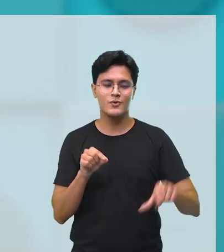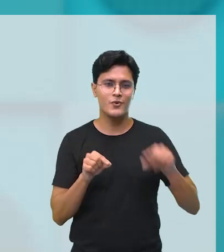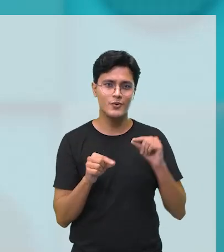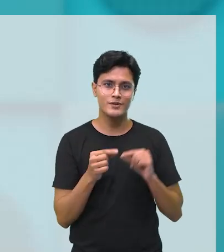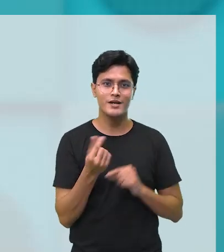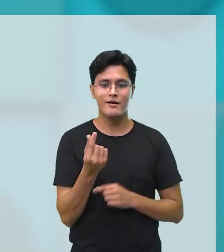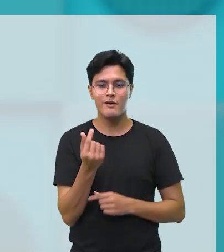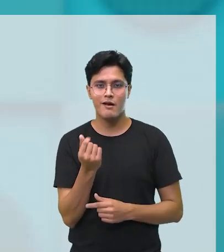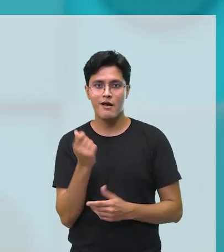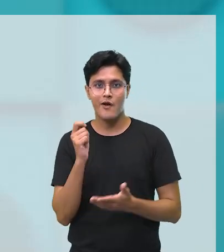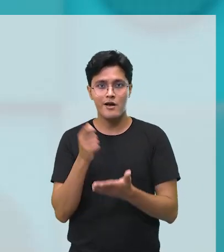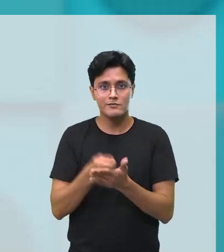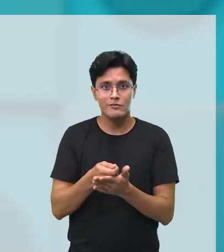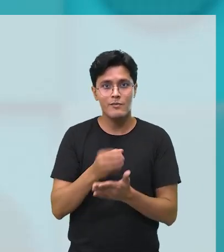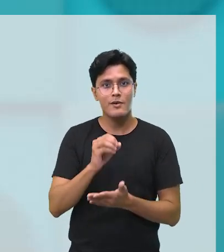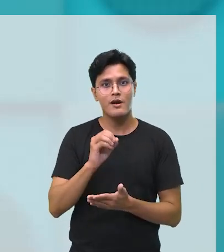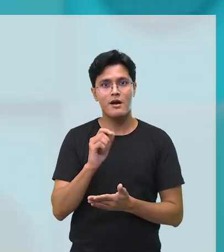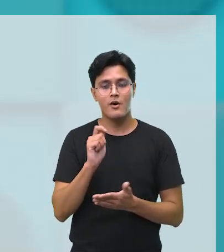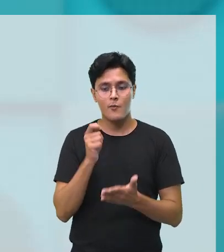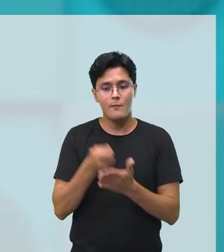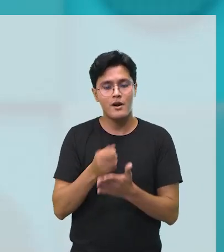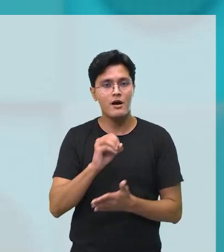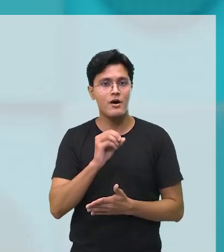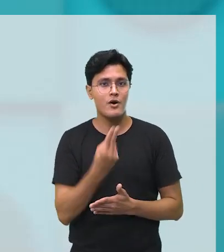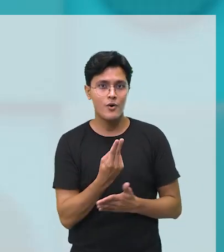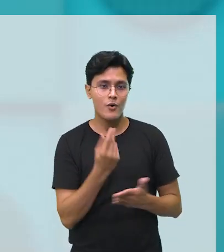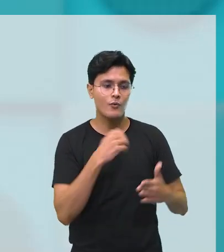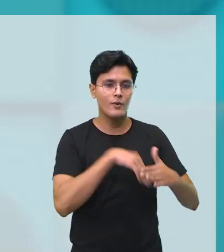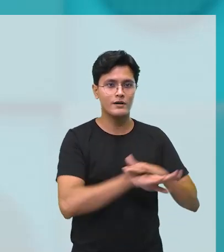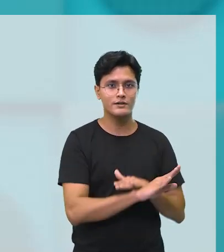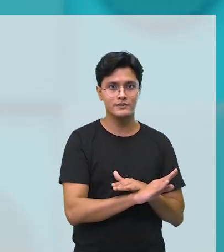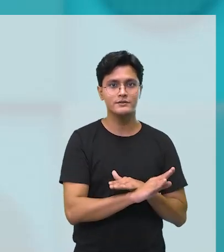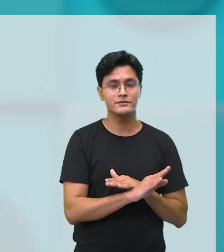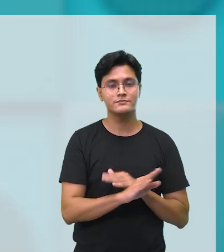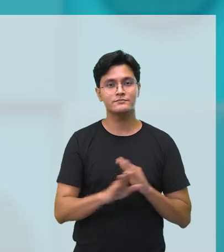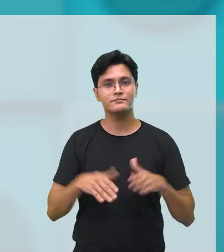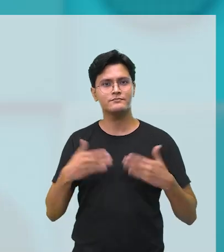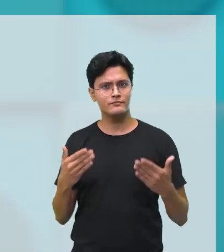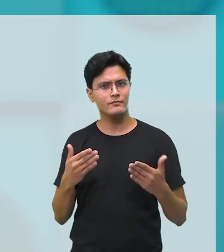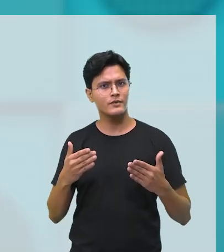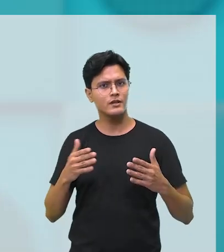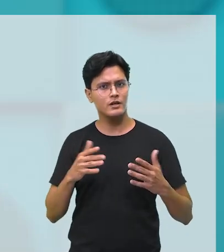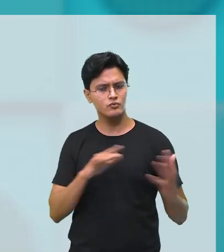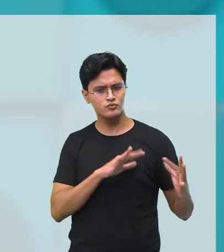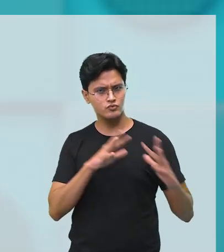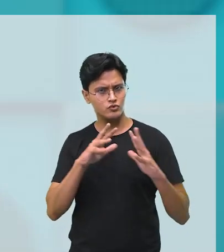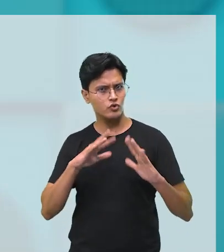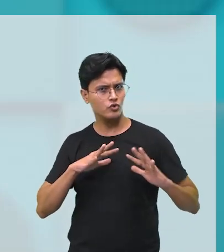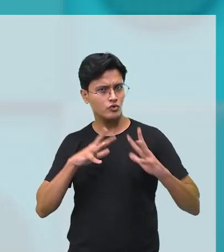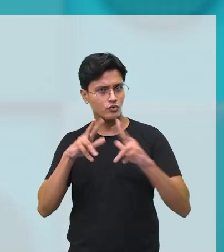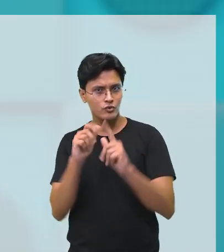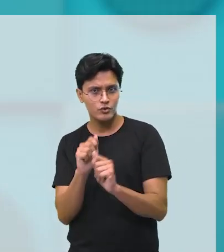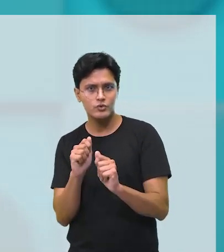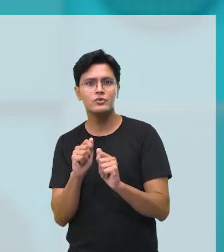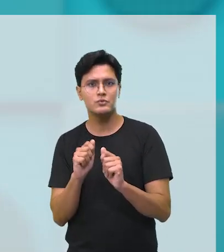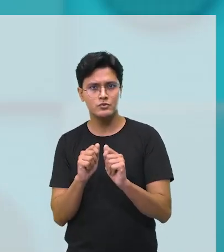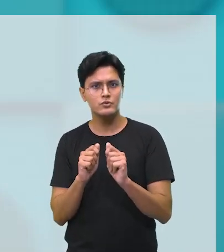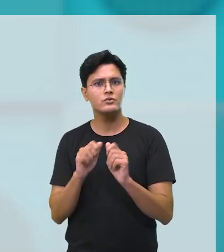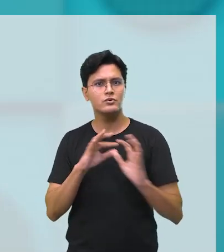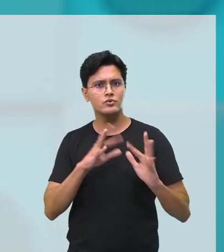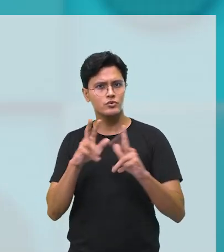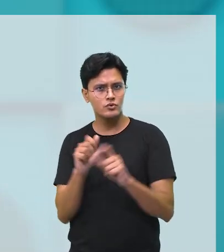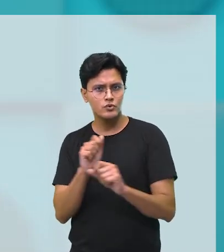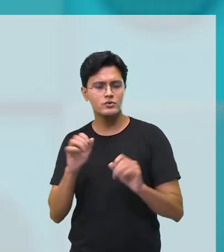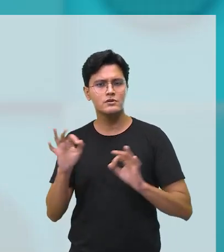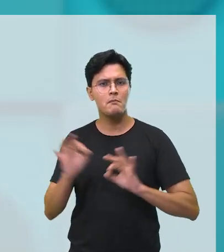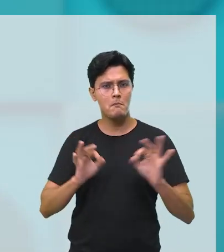questão da escolha, ou isto ou aquilo. Será que nós estamos preparados realmente para fazer essas